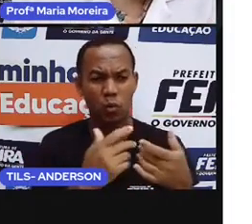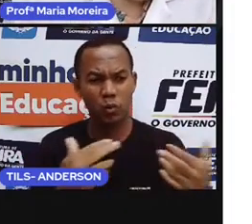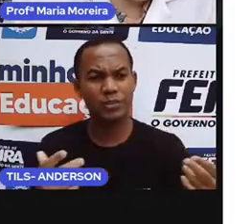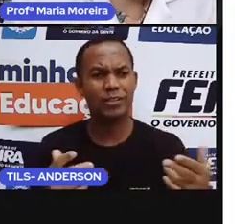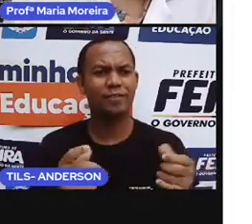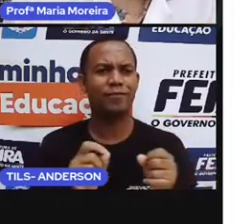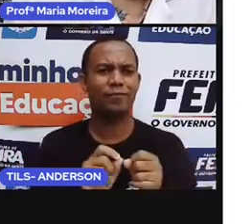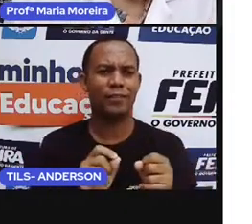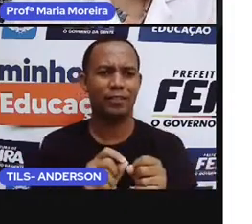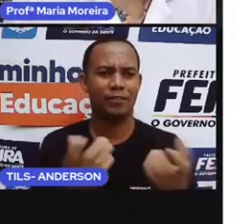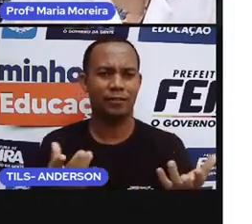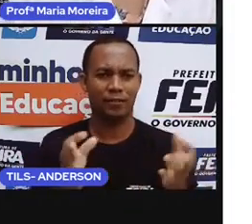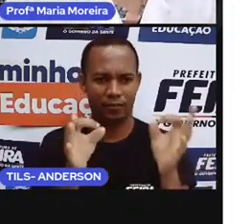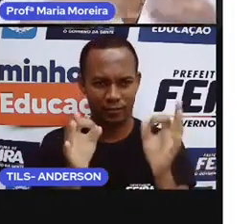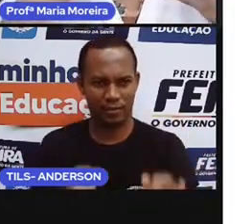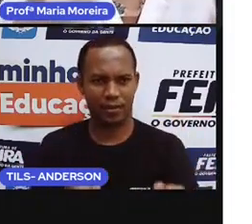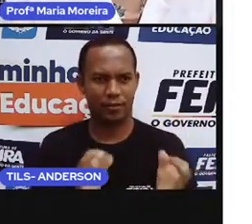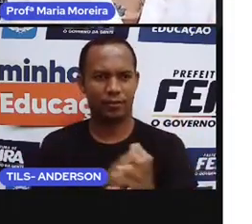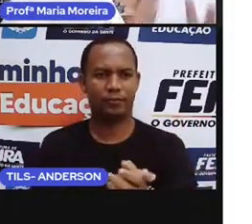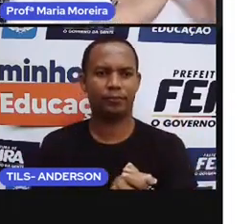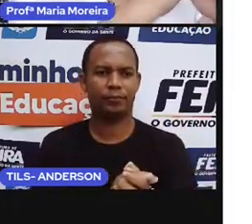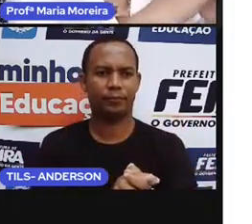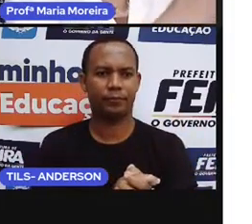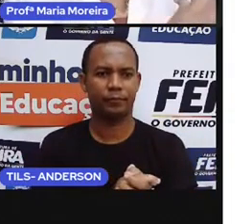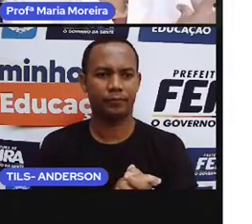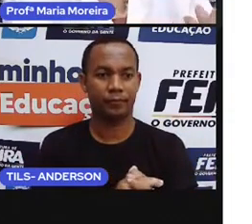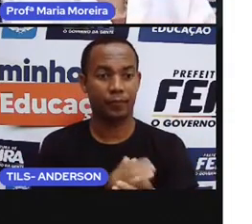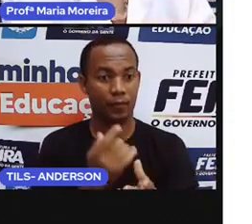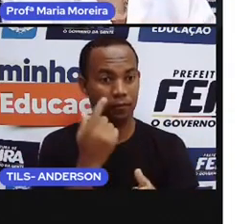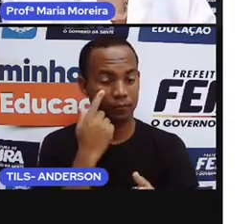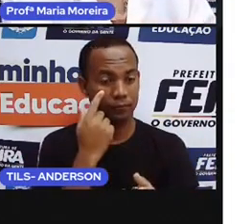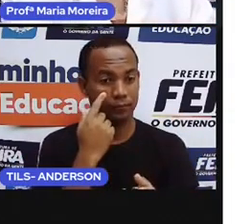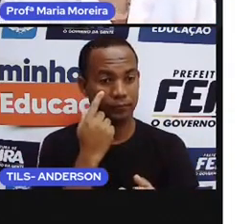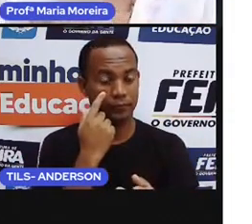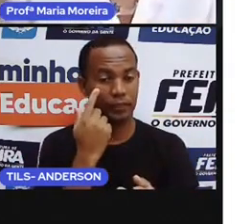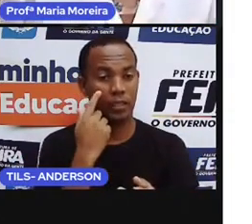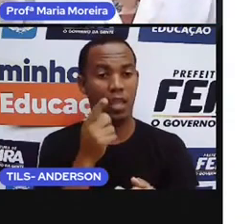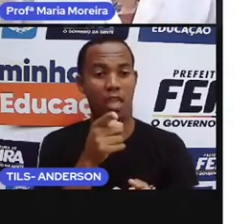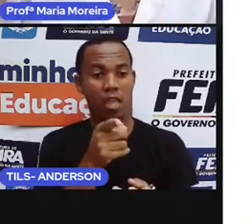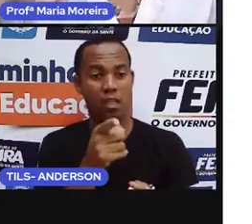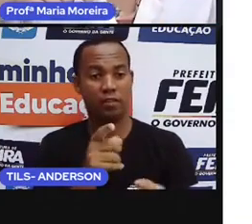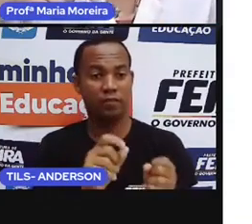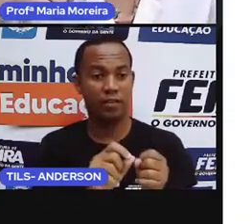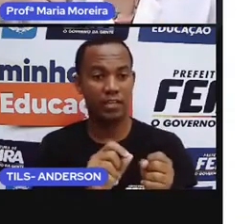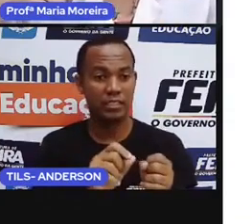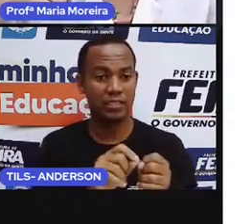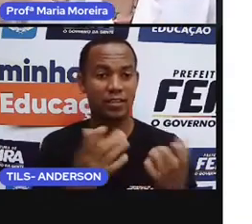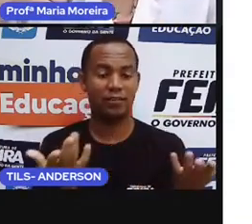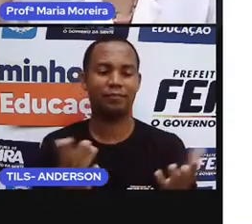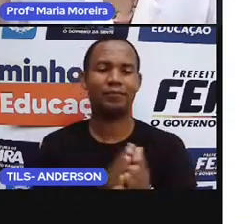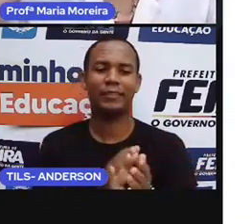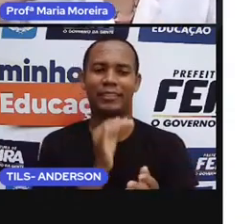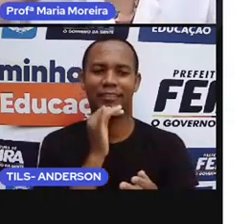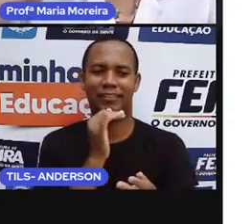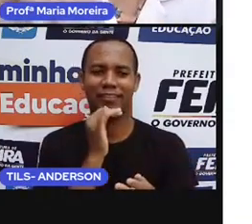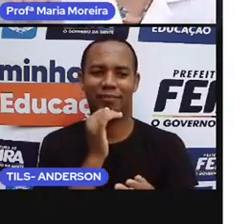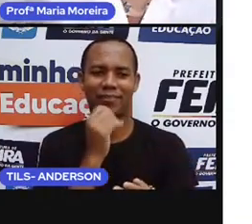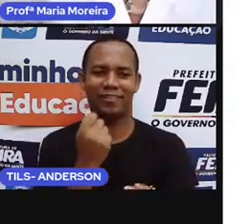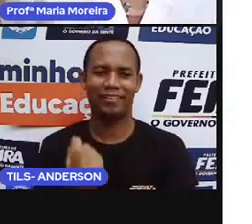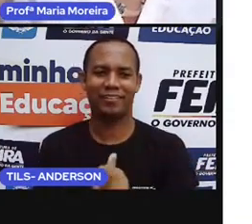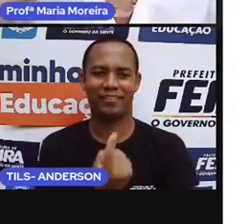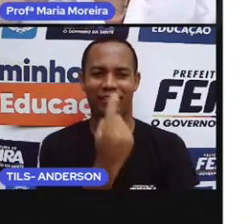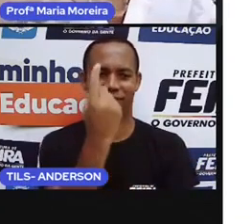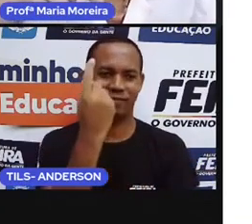sejam feitas, certo? Então, olha, fulano vai fazer isso, então Anderson, vamos botar Anderson de exemplo, porque ele